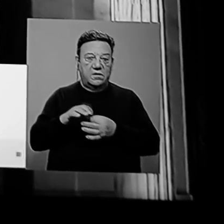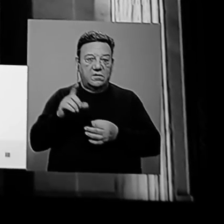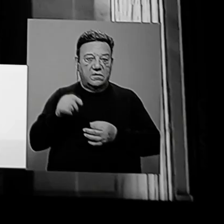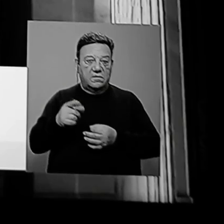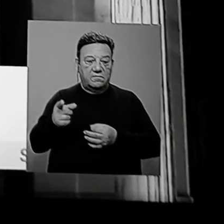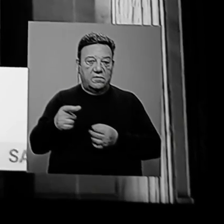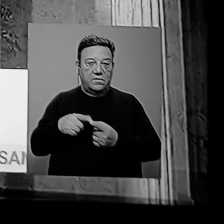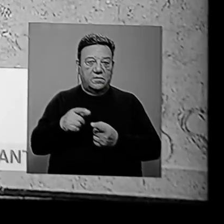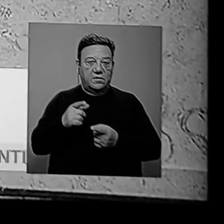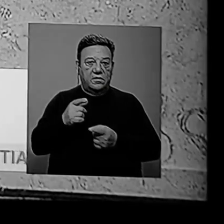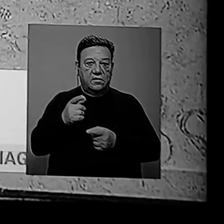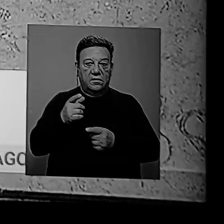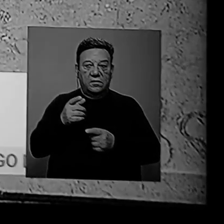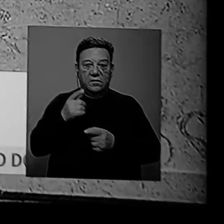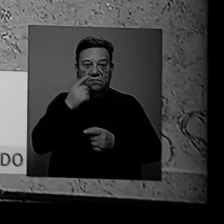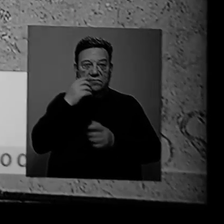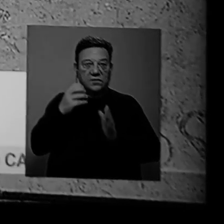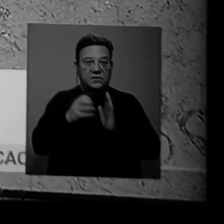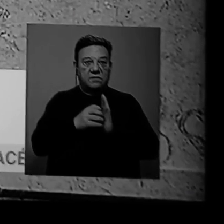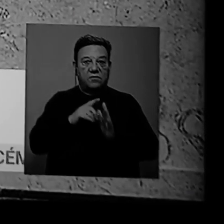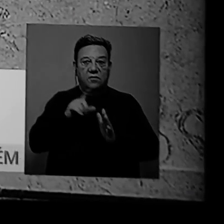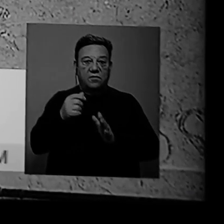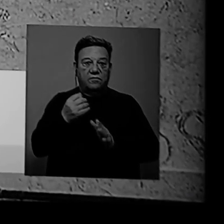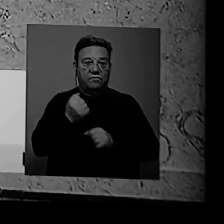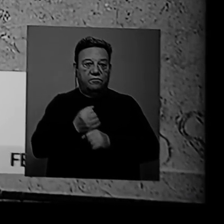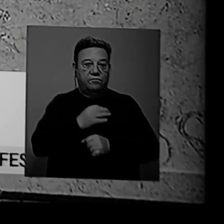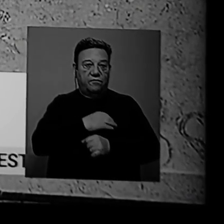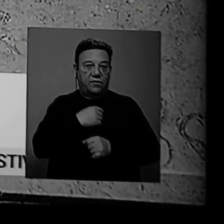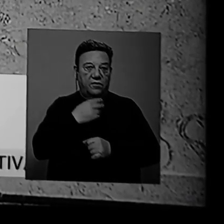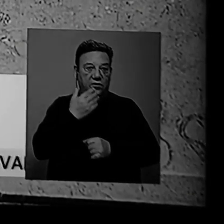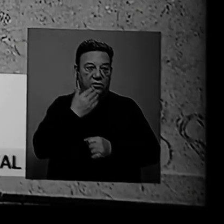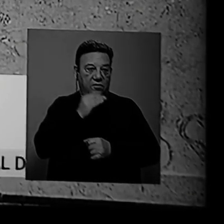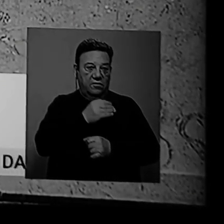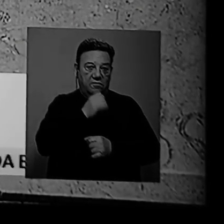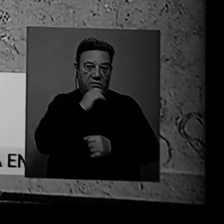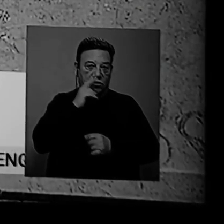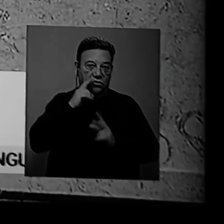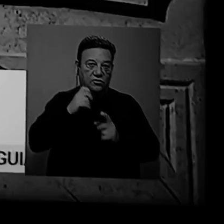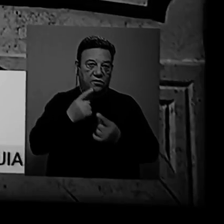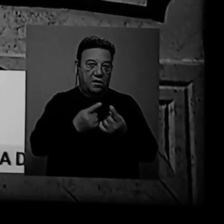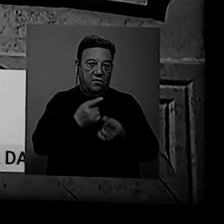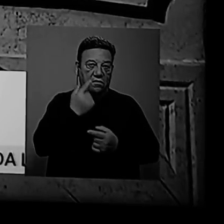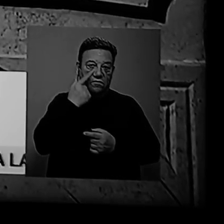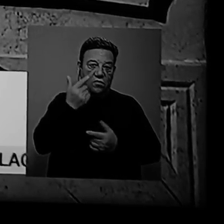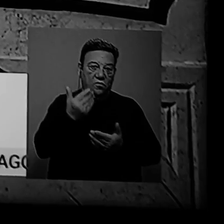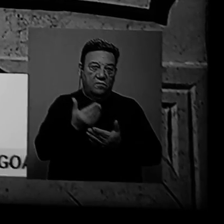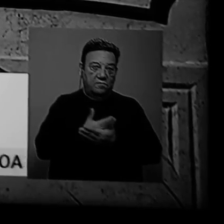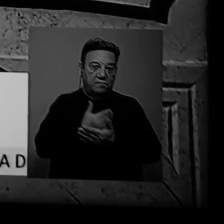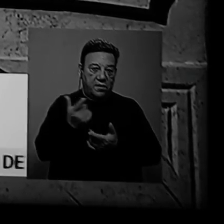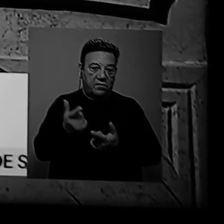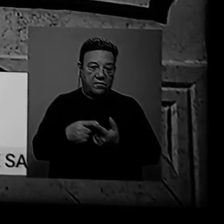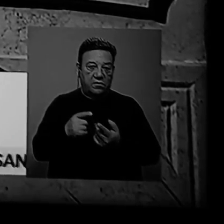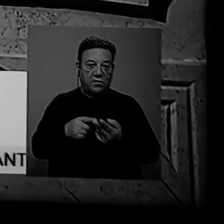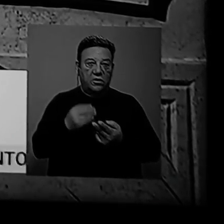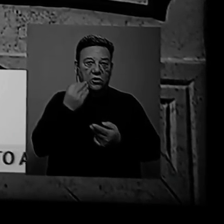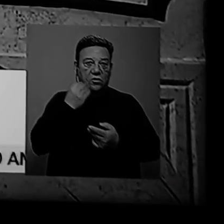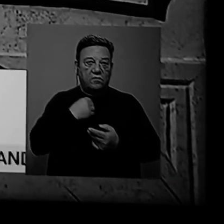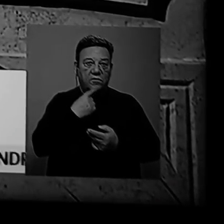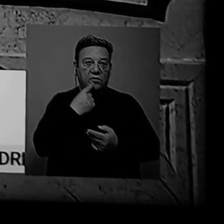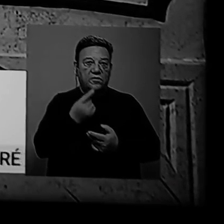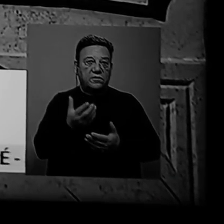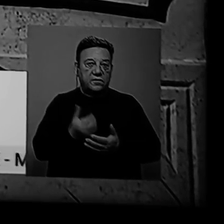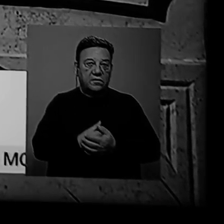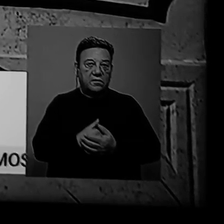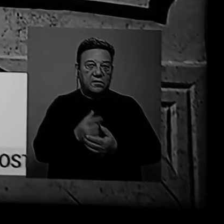também assim aos profissionais, e convido-a aqui a descobrir alguns, a questão do pão. Como é que nós dizemos